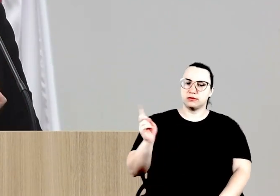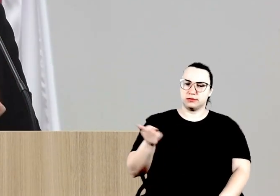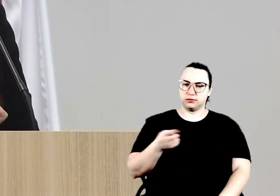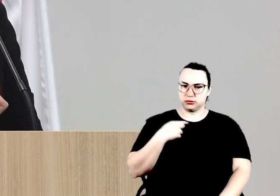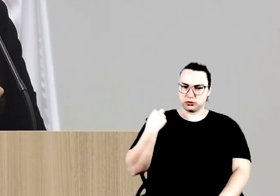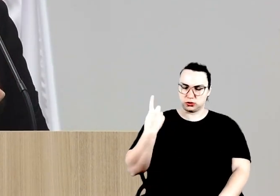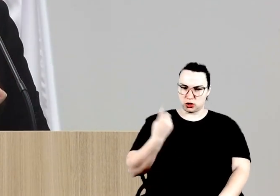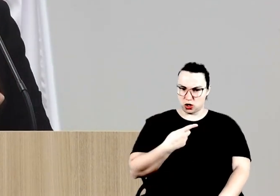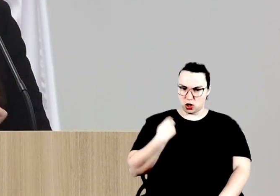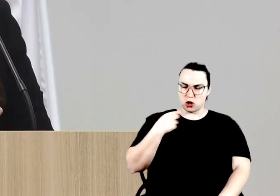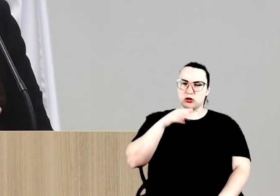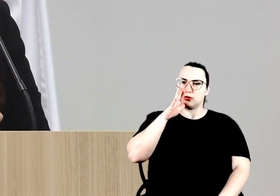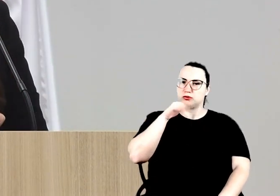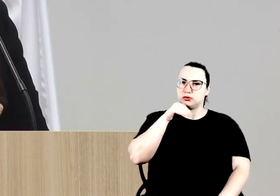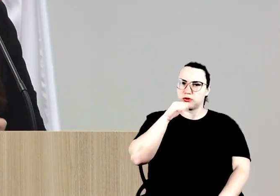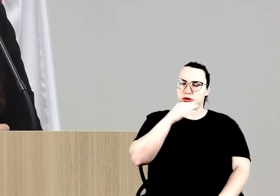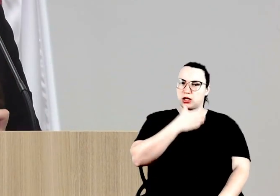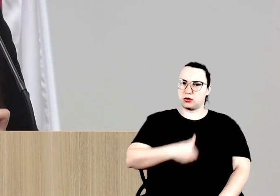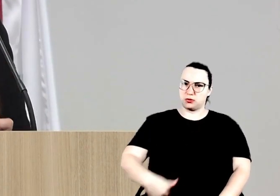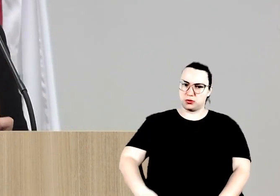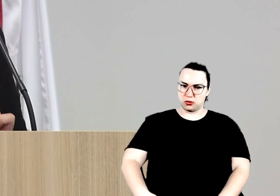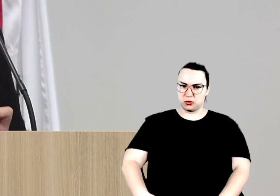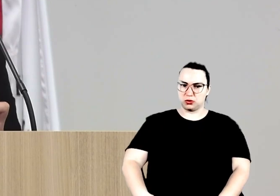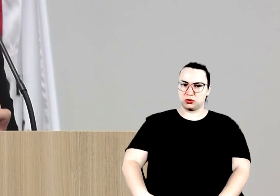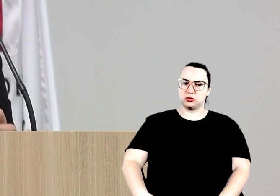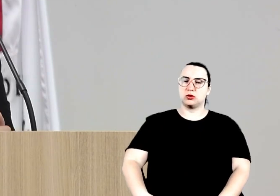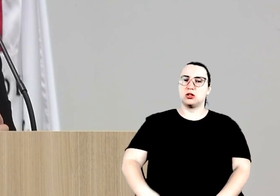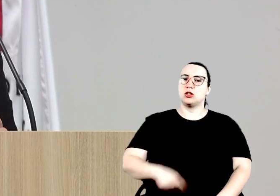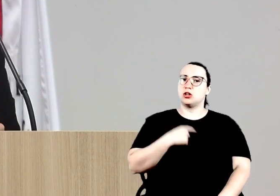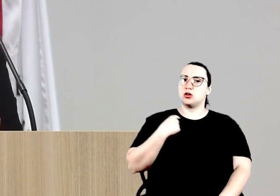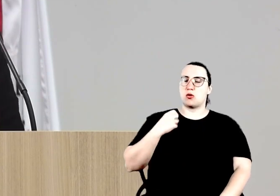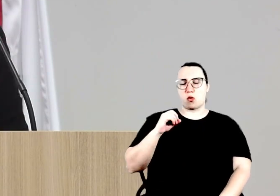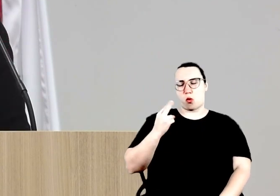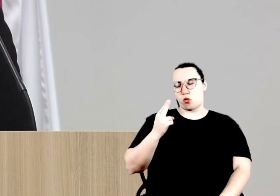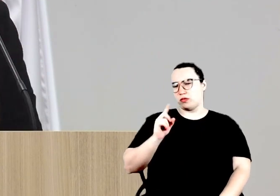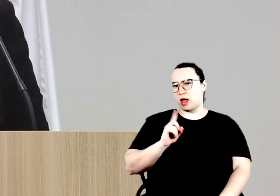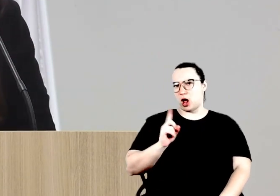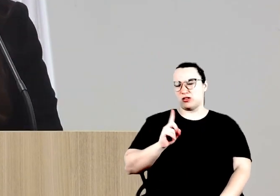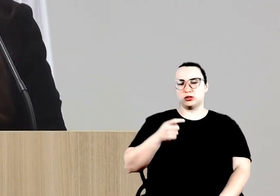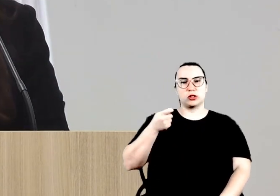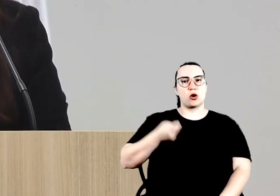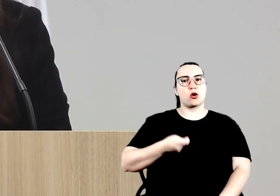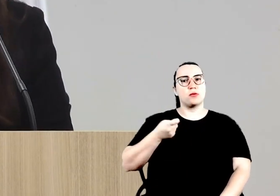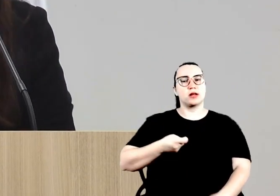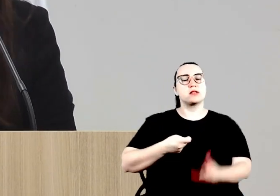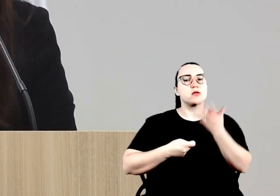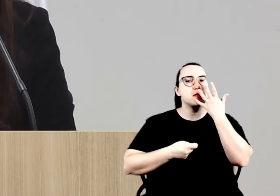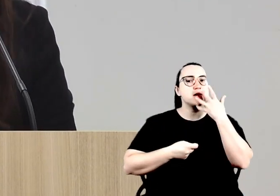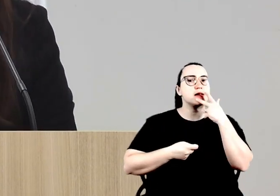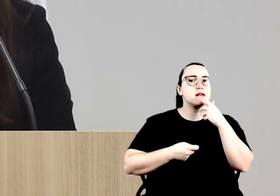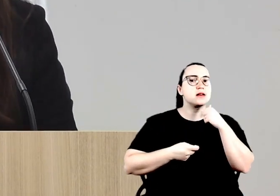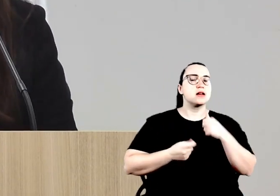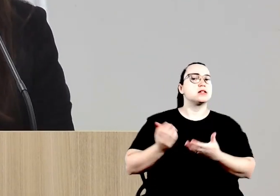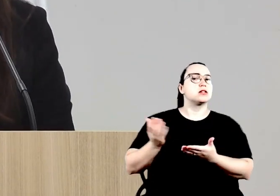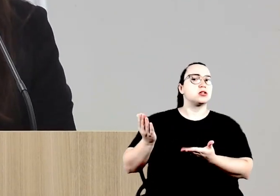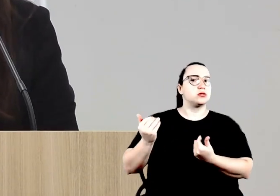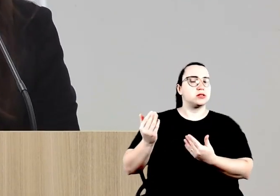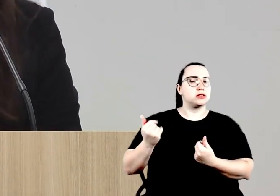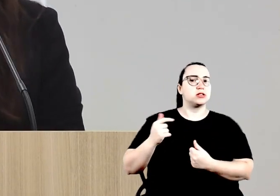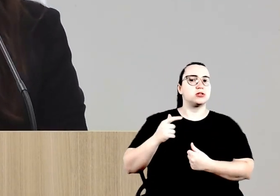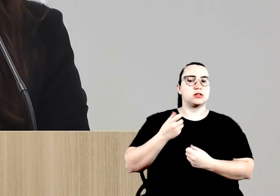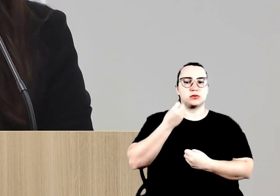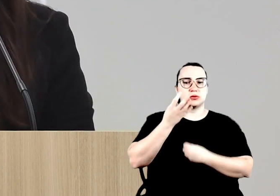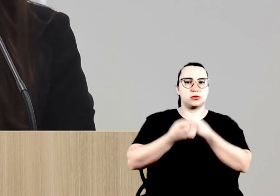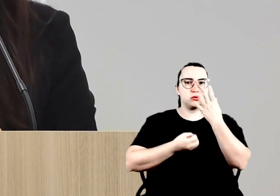sejamos servidores ou não, temos a obrigação, quando alguma criança ou um adolescente relata, faz uma